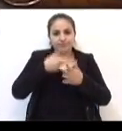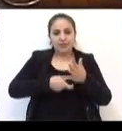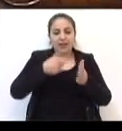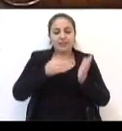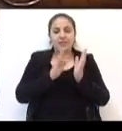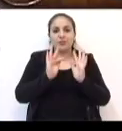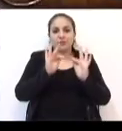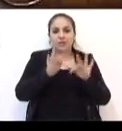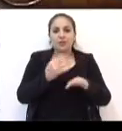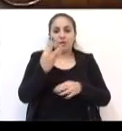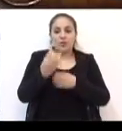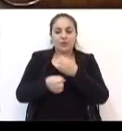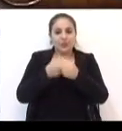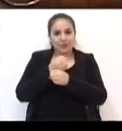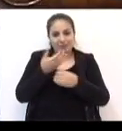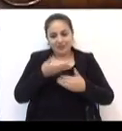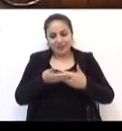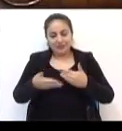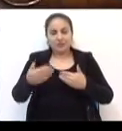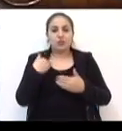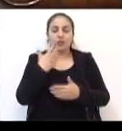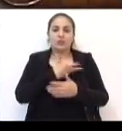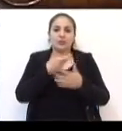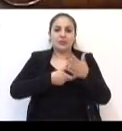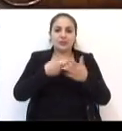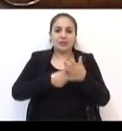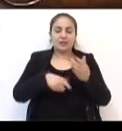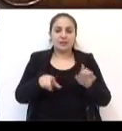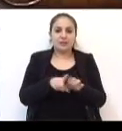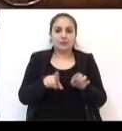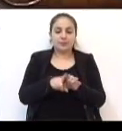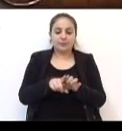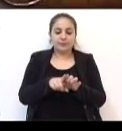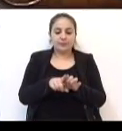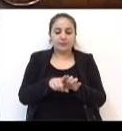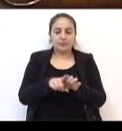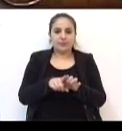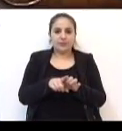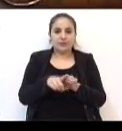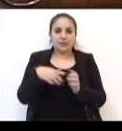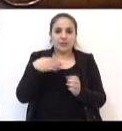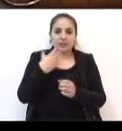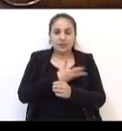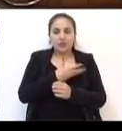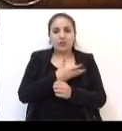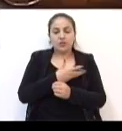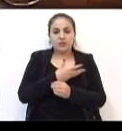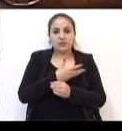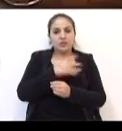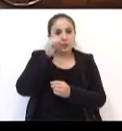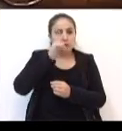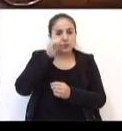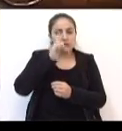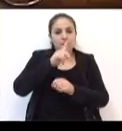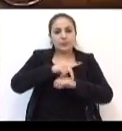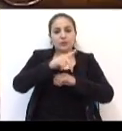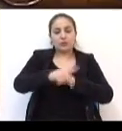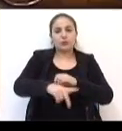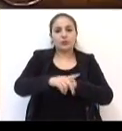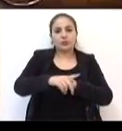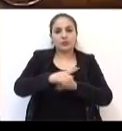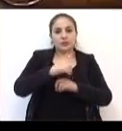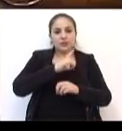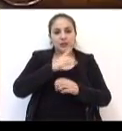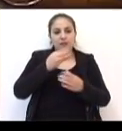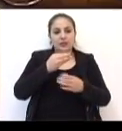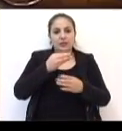final dessa legislatura e também na próxima legislatura, a qual nós fomos reconduzidos para que, de fato, Passo Fundo possa entrar no